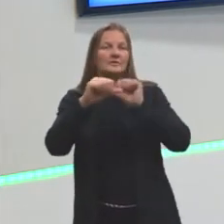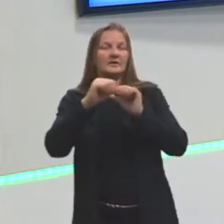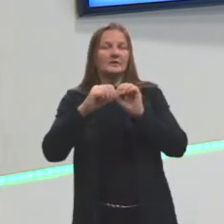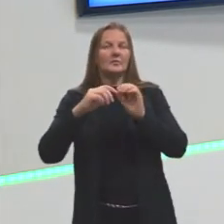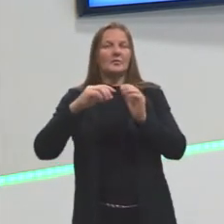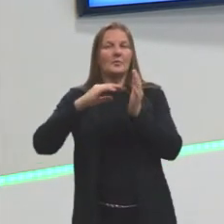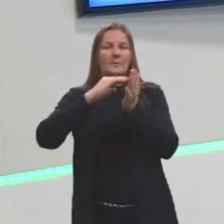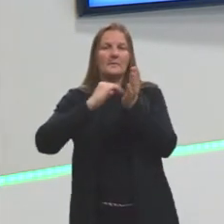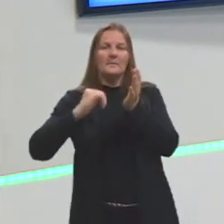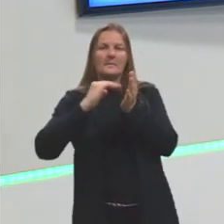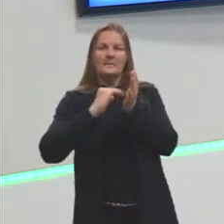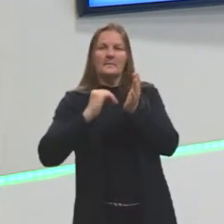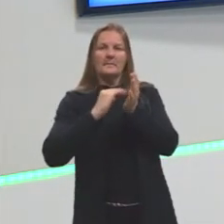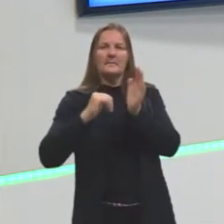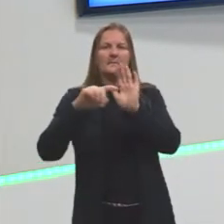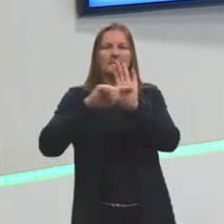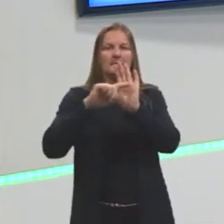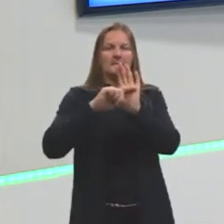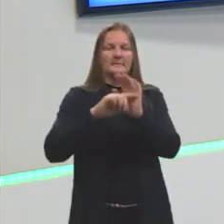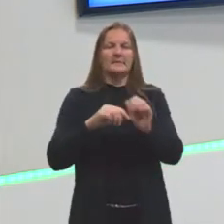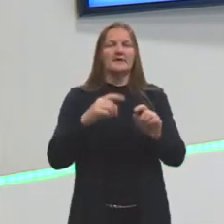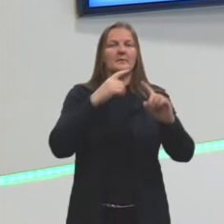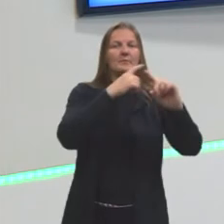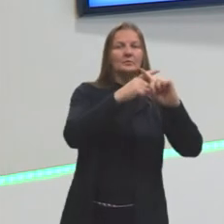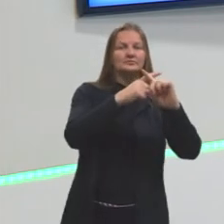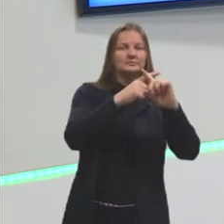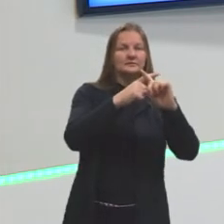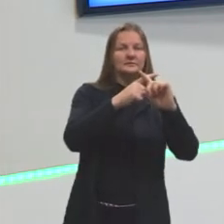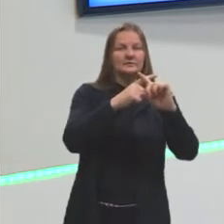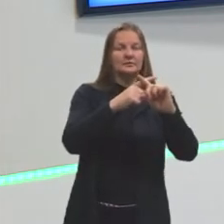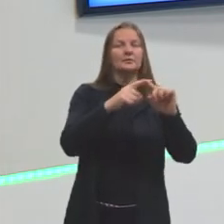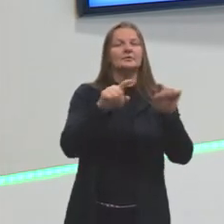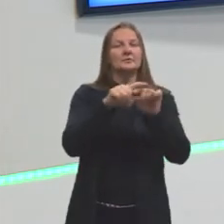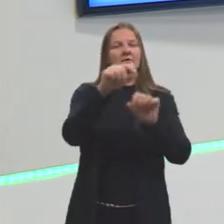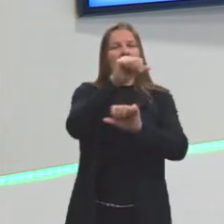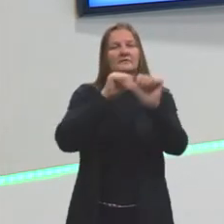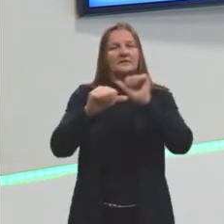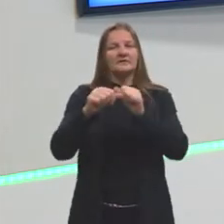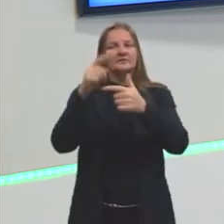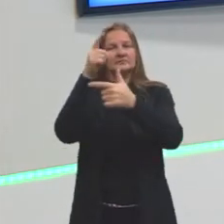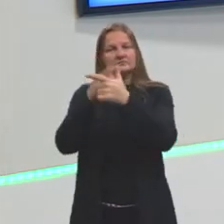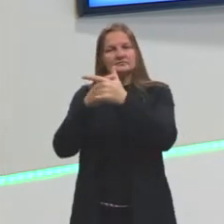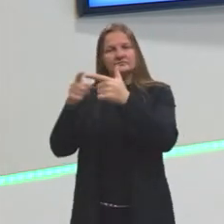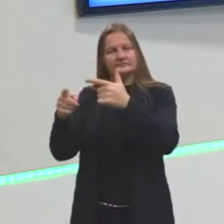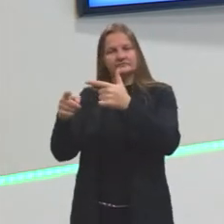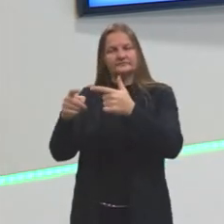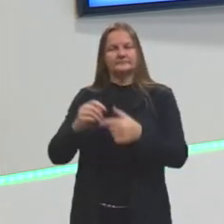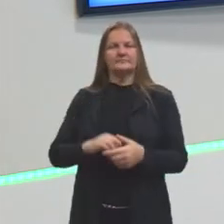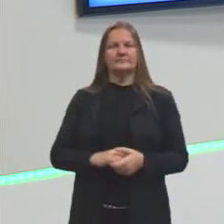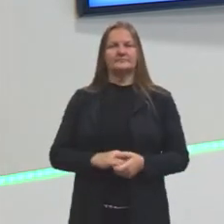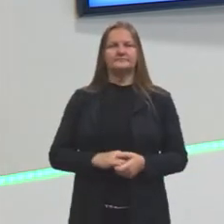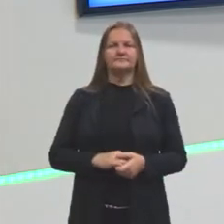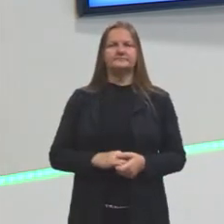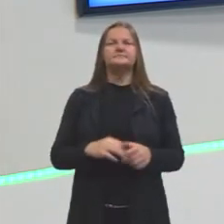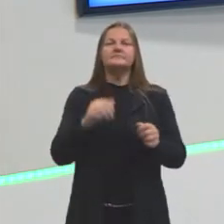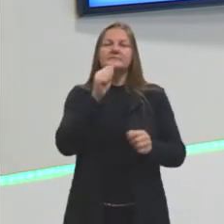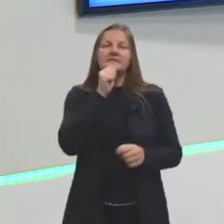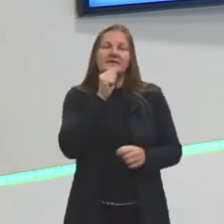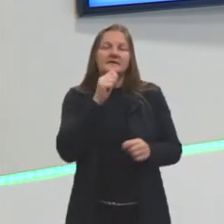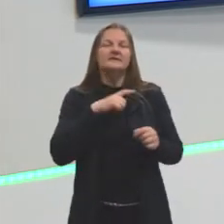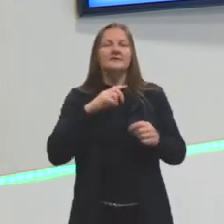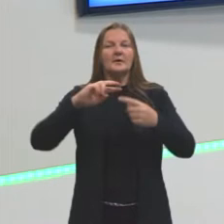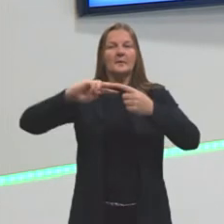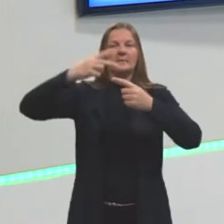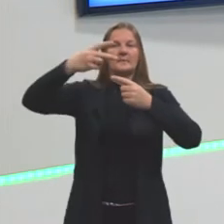é a subtração na multiplicação a operação inversa é a divisão e ainda na